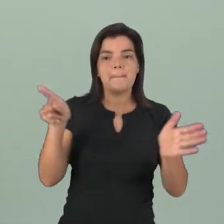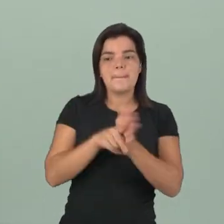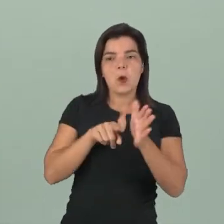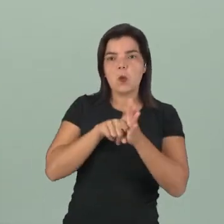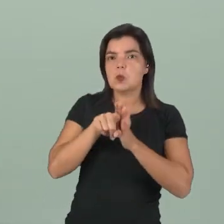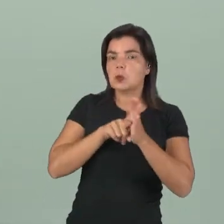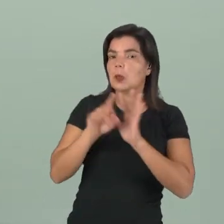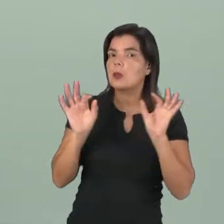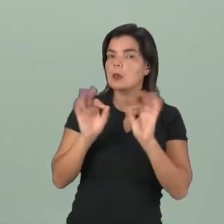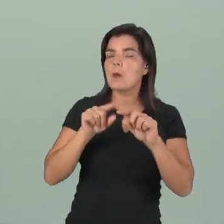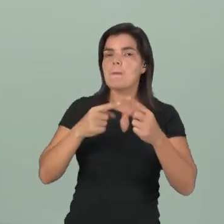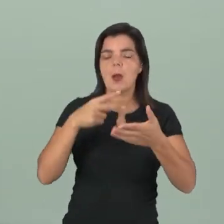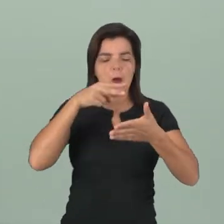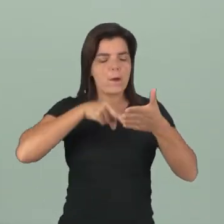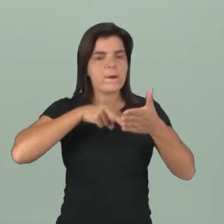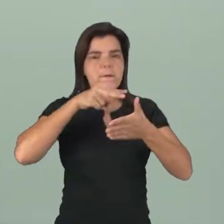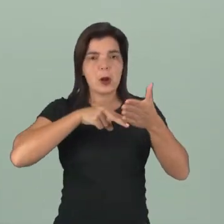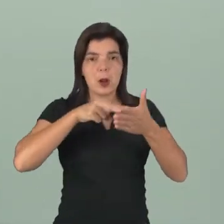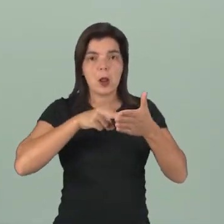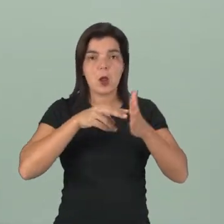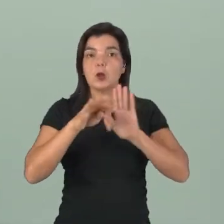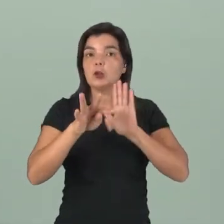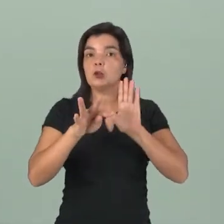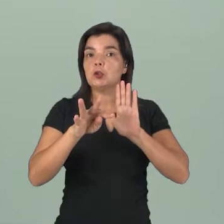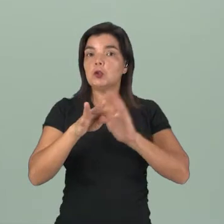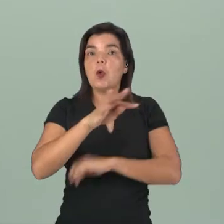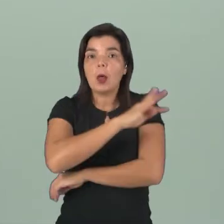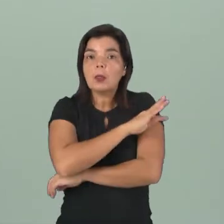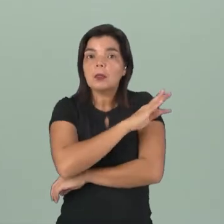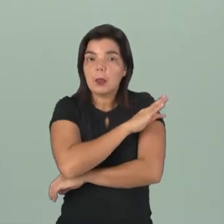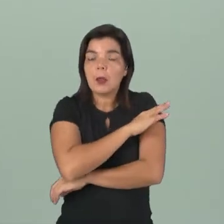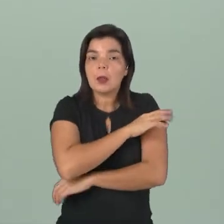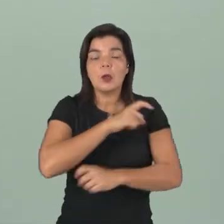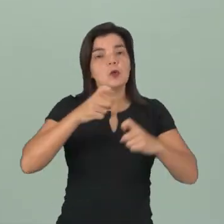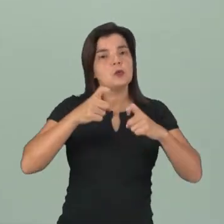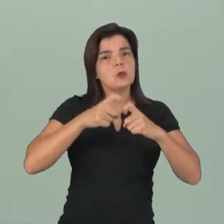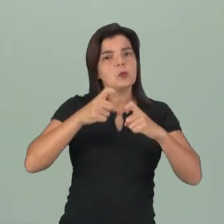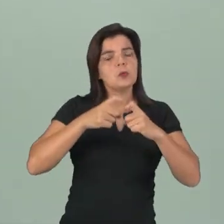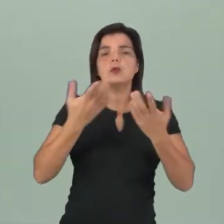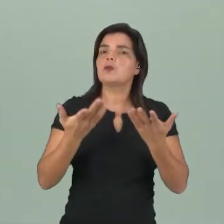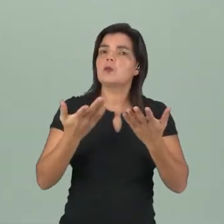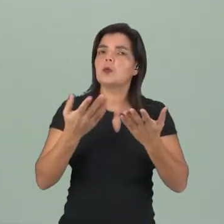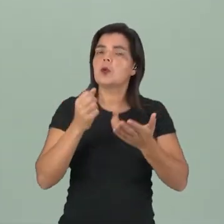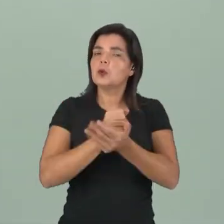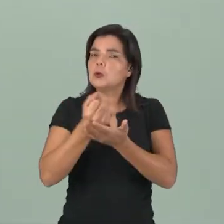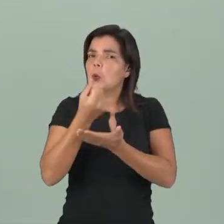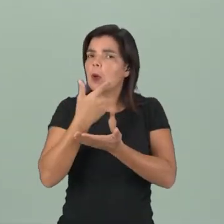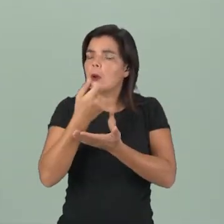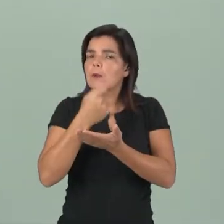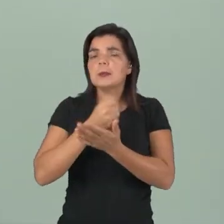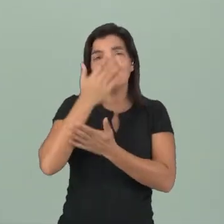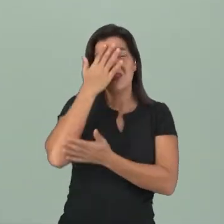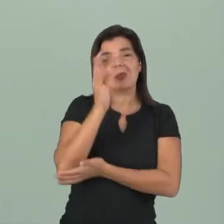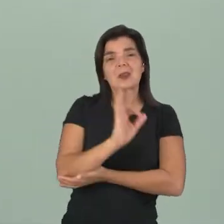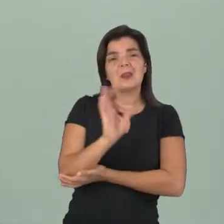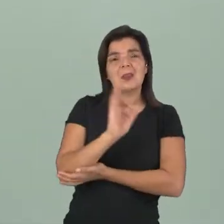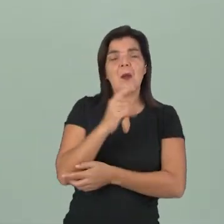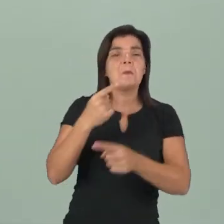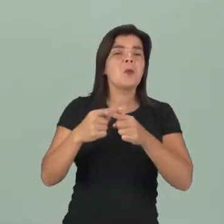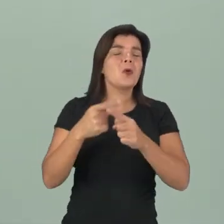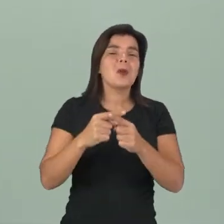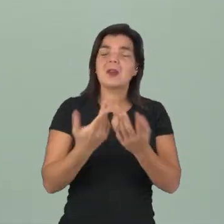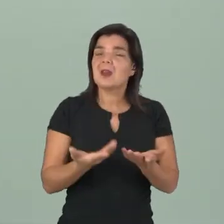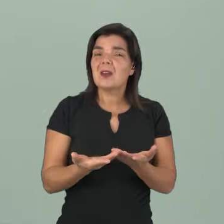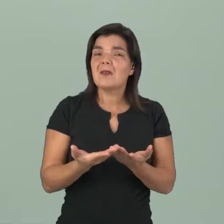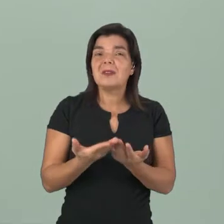cientista, aí você vai ler uma ficha técnica de um medicamento, por exemplo. Cara, você não entende bolufas, porque você não tem